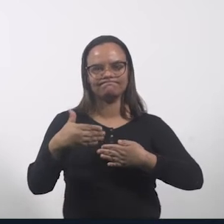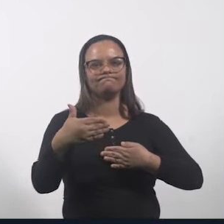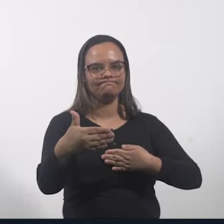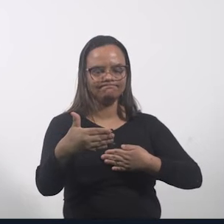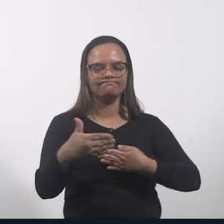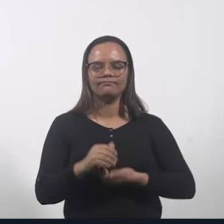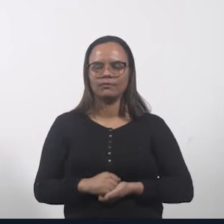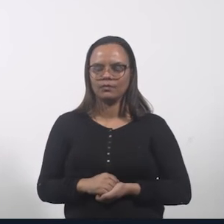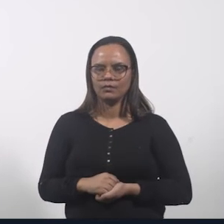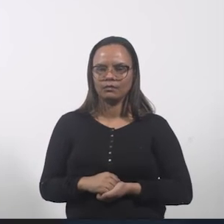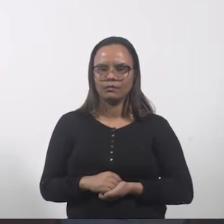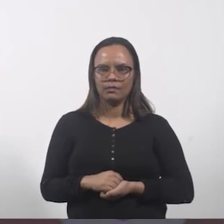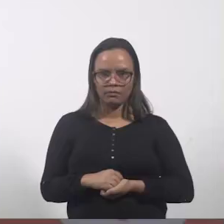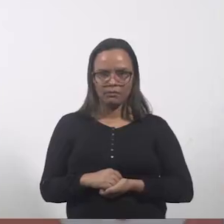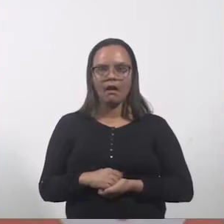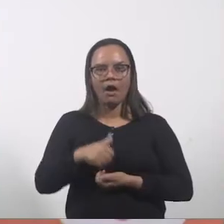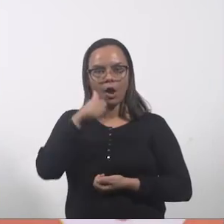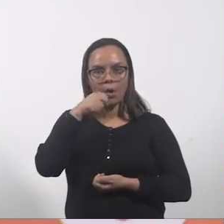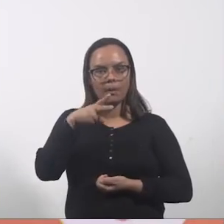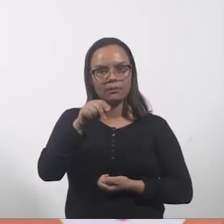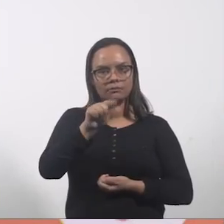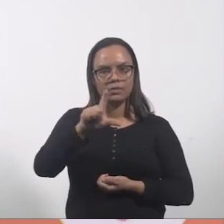ambientes que aqui a doutora Paula relatou.